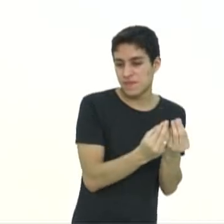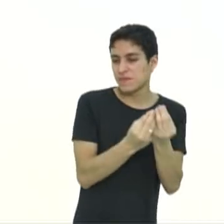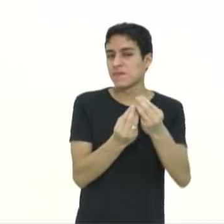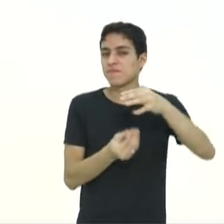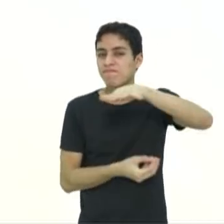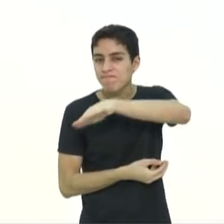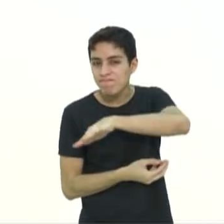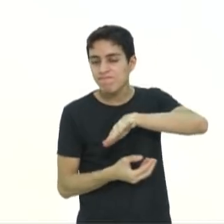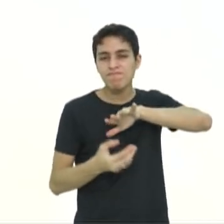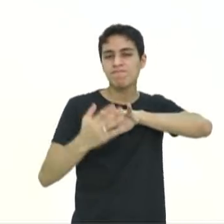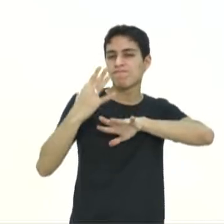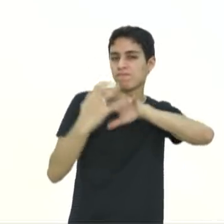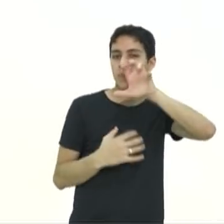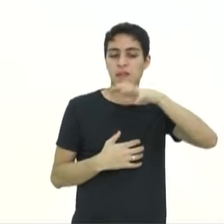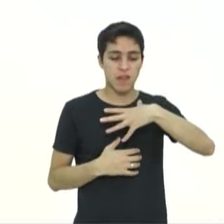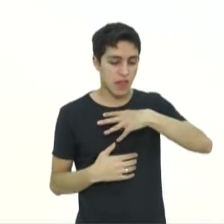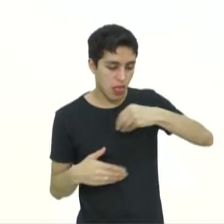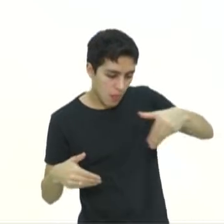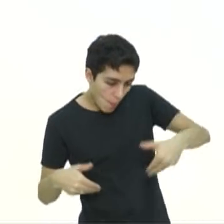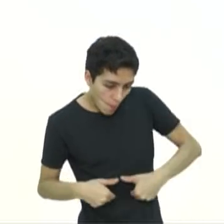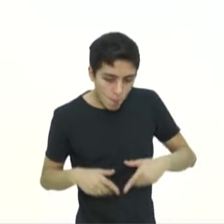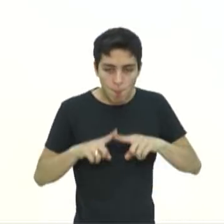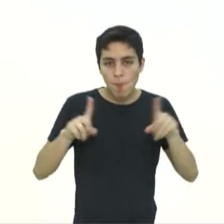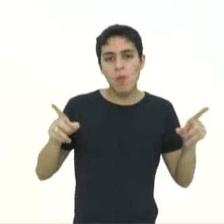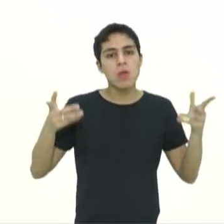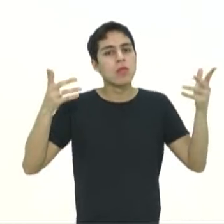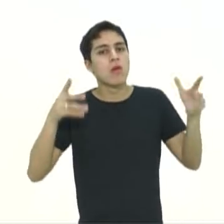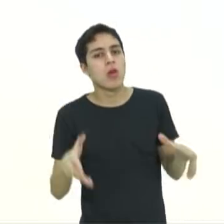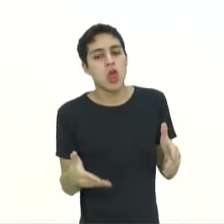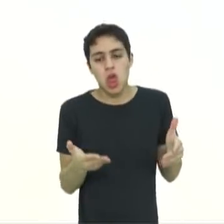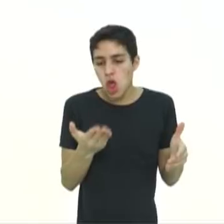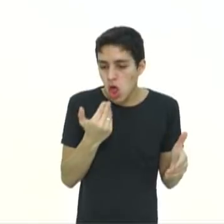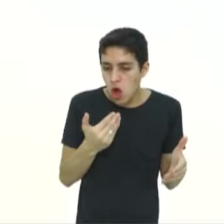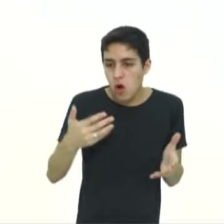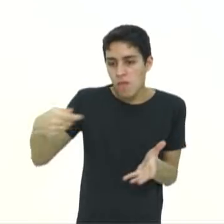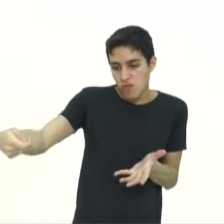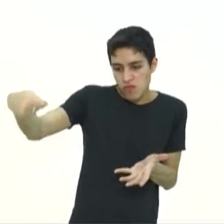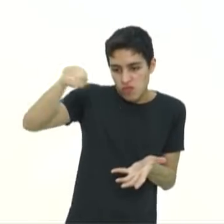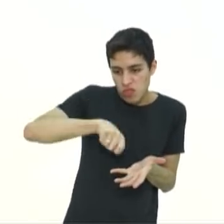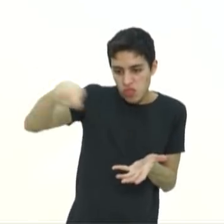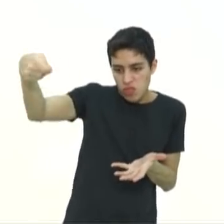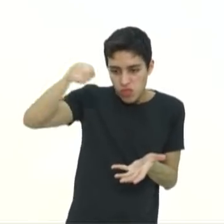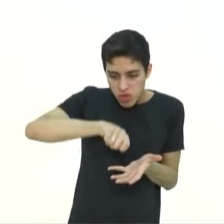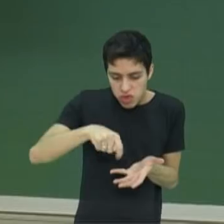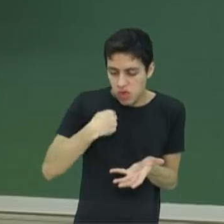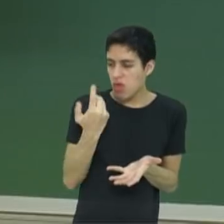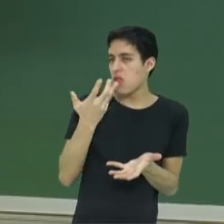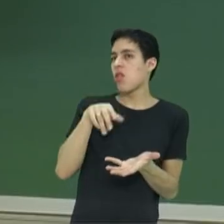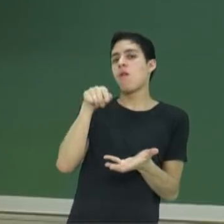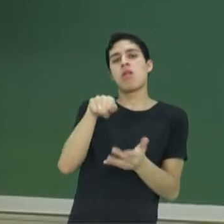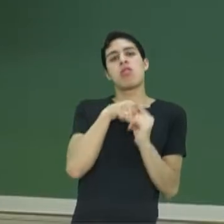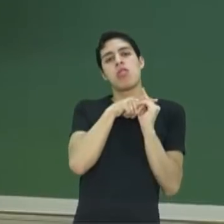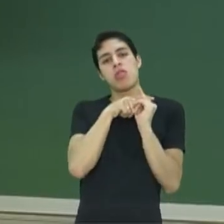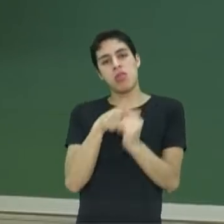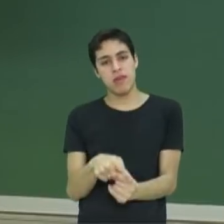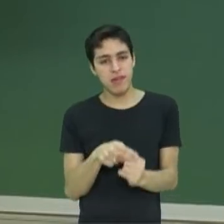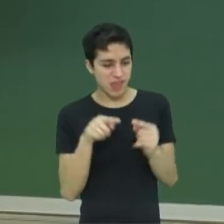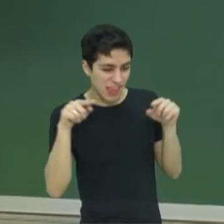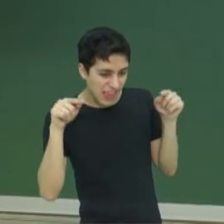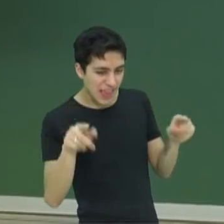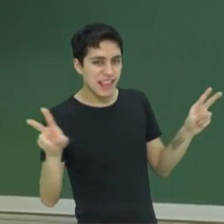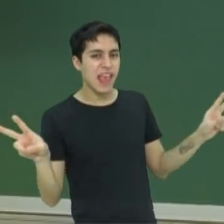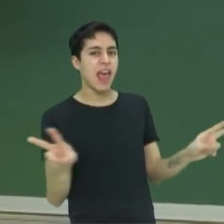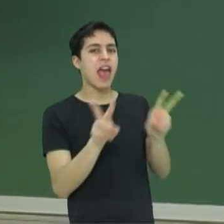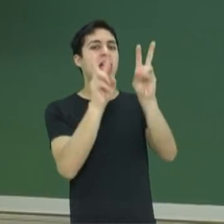ou seja, o filho está com fome, mas não quer comer a comida servida pelos pais. Isso mesmo, esse é o assunto,